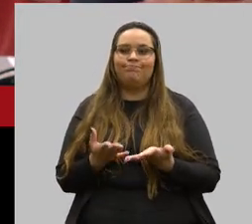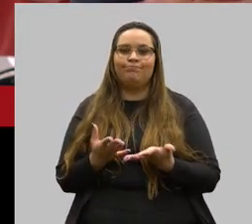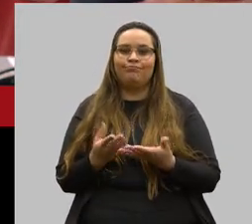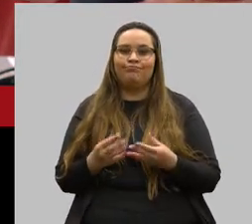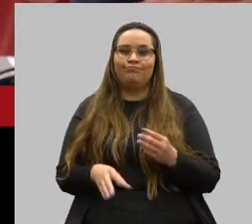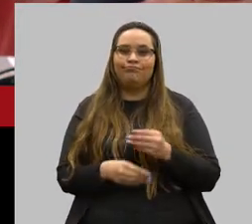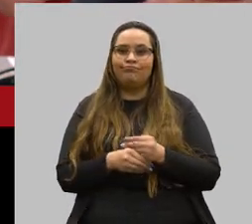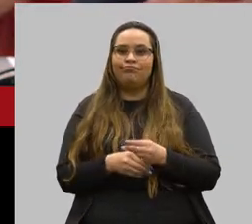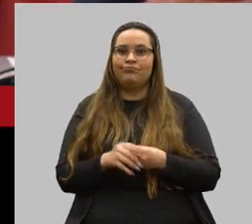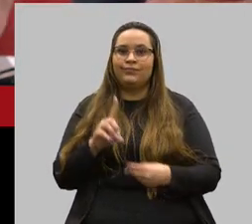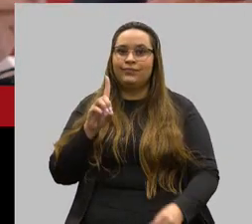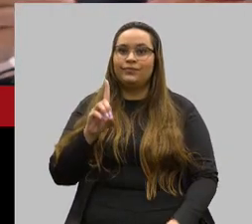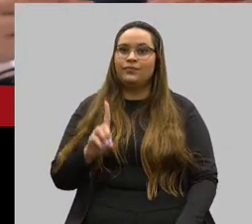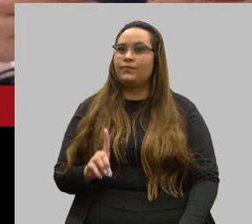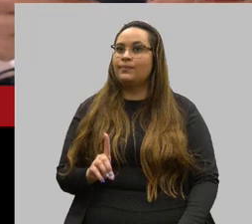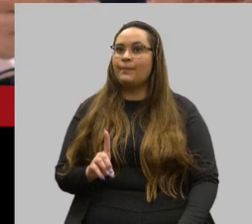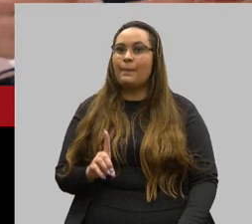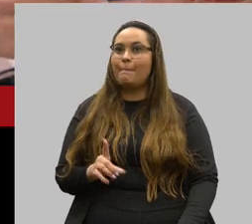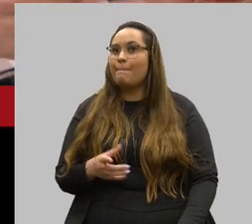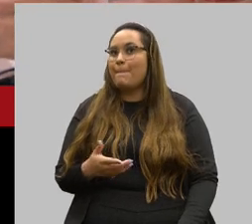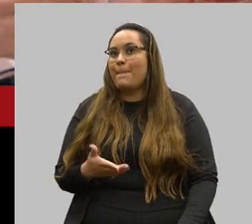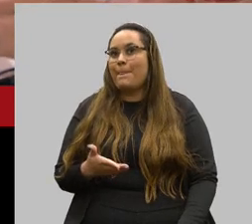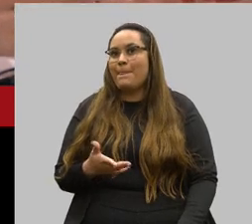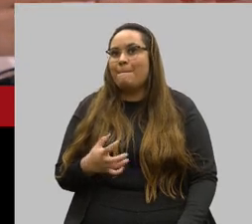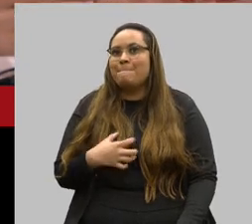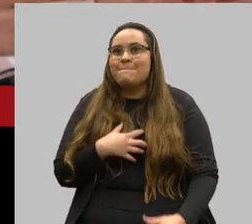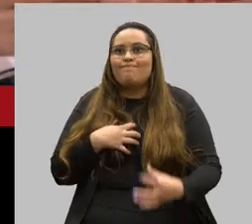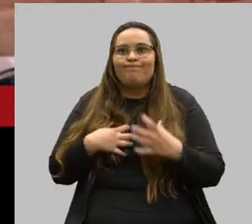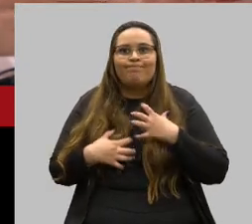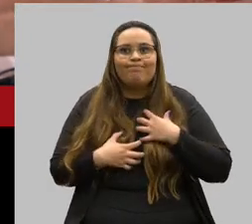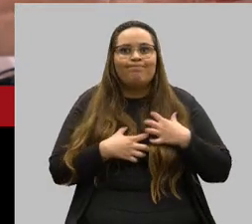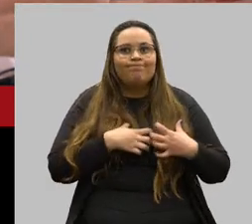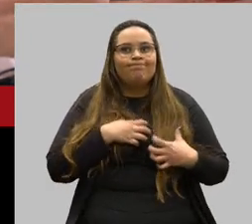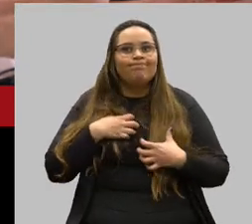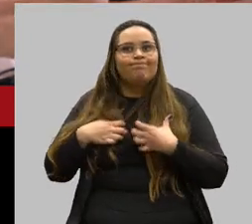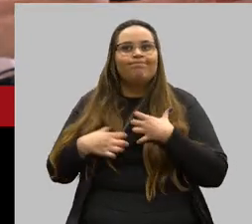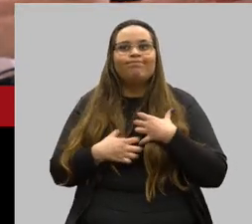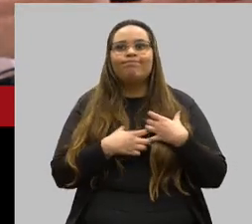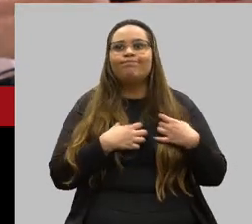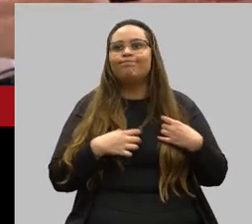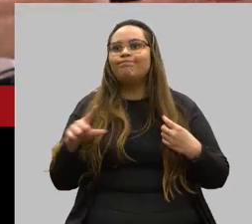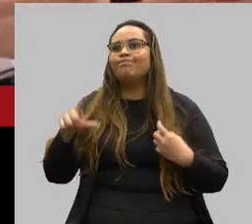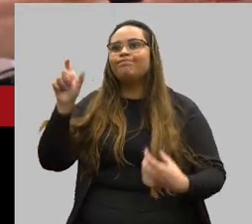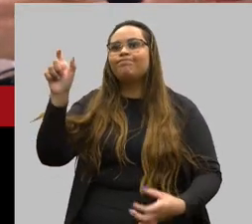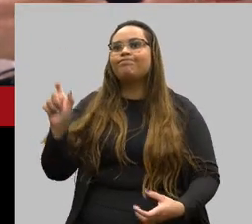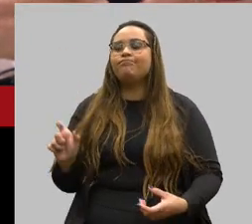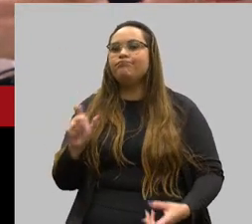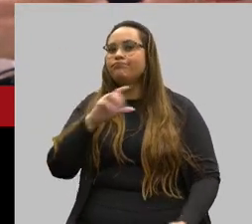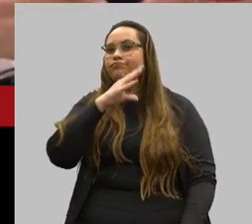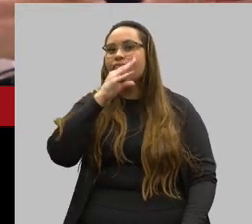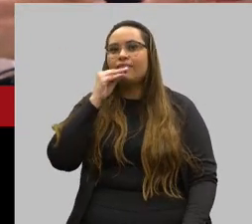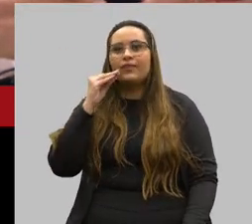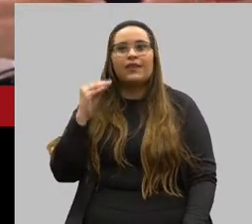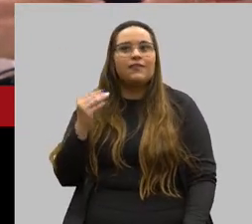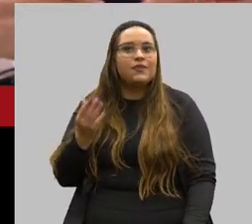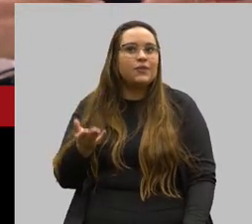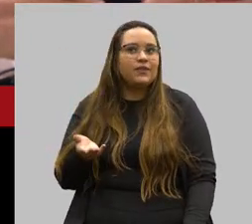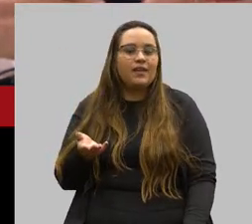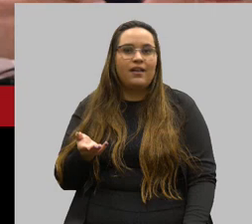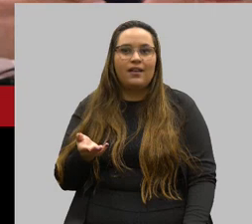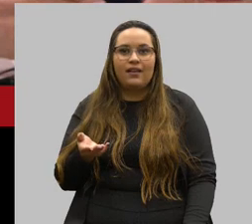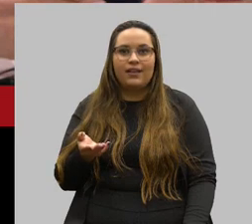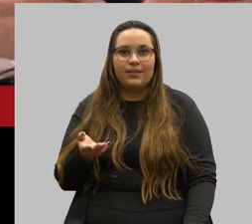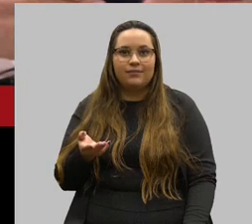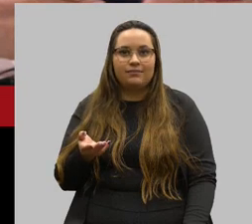direito acaba trazendo angústia para o servidor e ac acaba refletindo na própria prestação do serviço